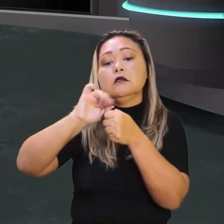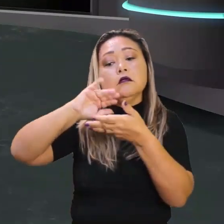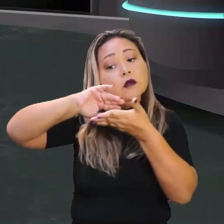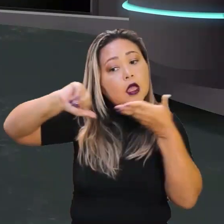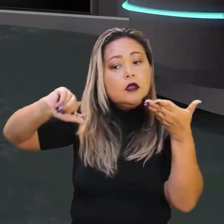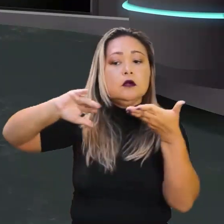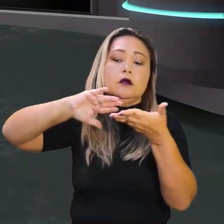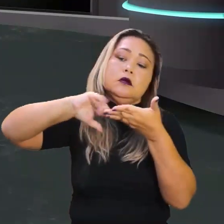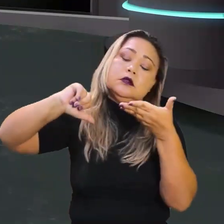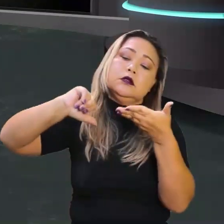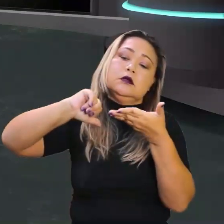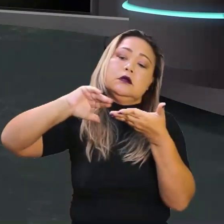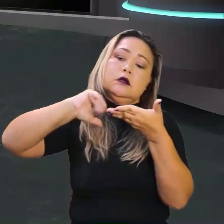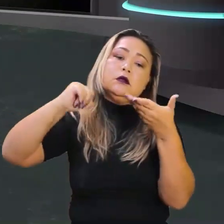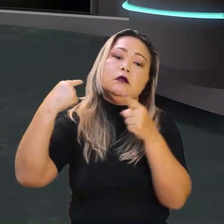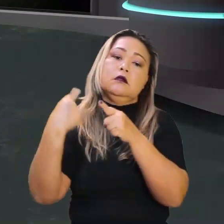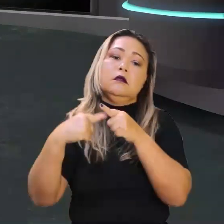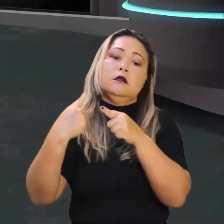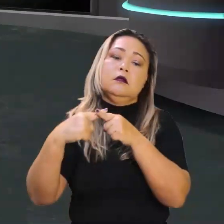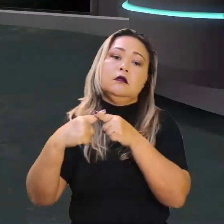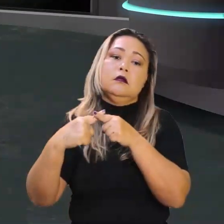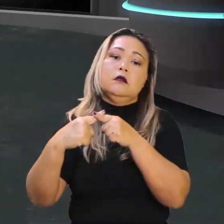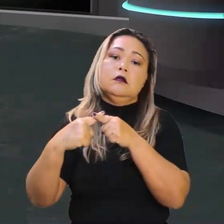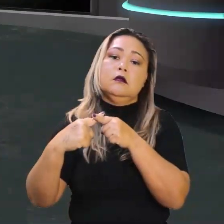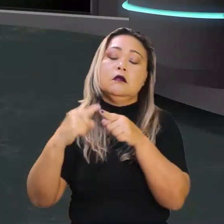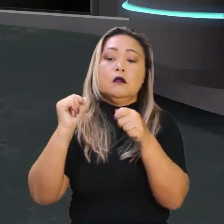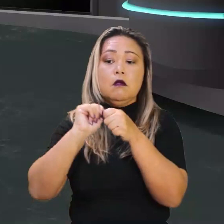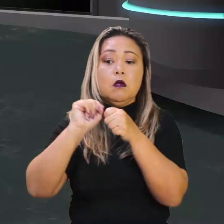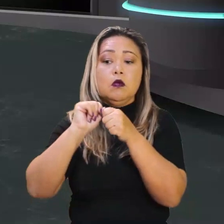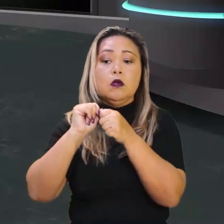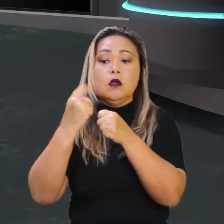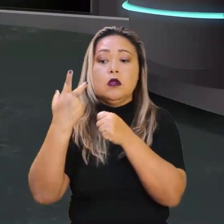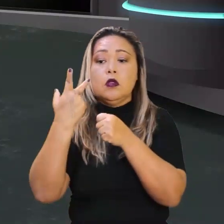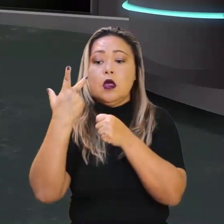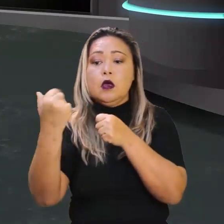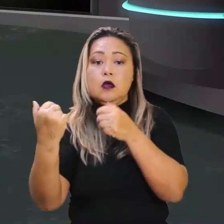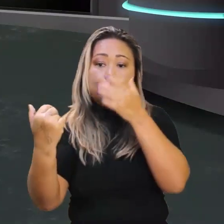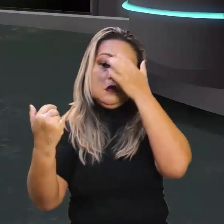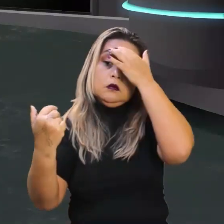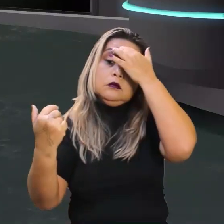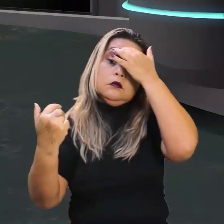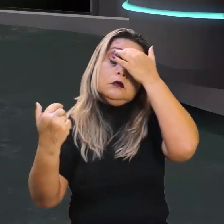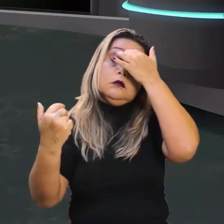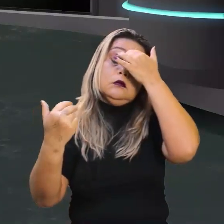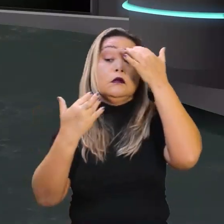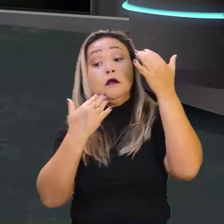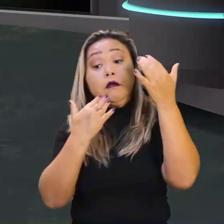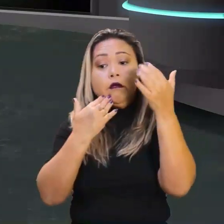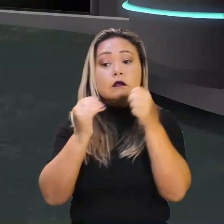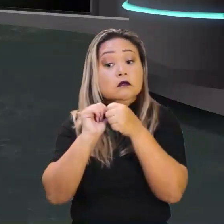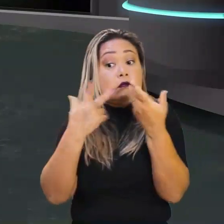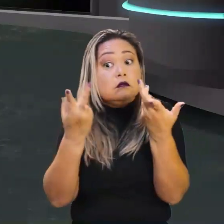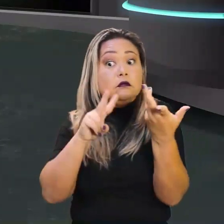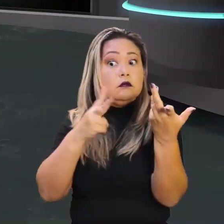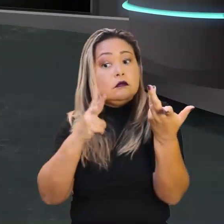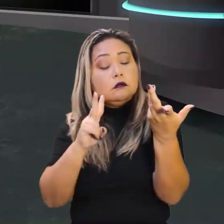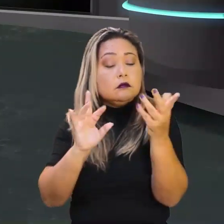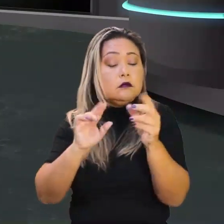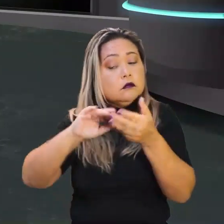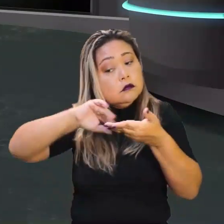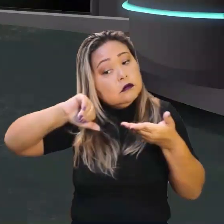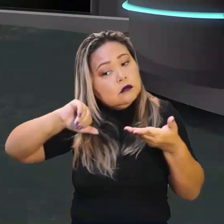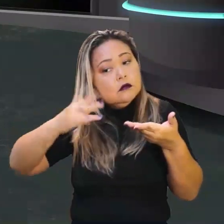exclui a afirmativa, porque eles fazem isso de maneira naturalista e com distorções, então, né,